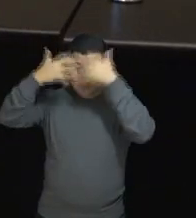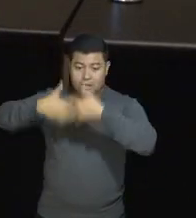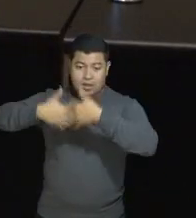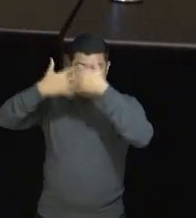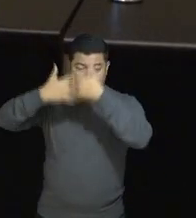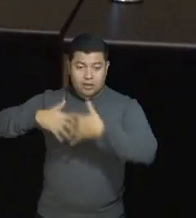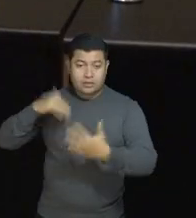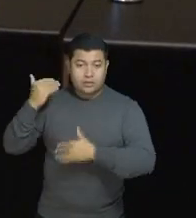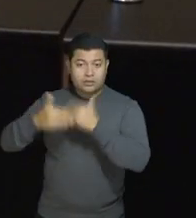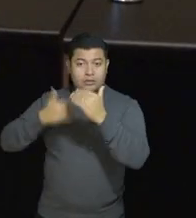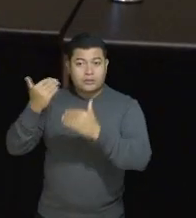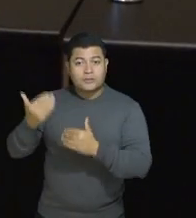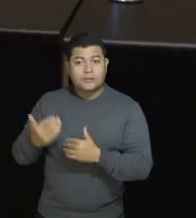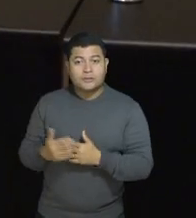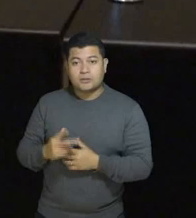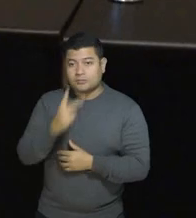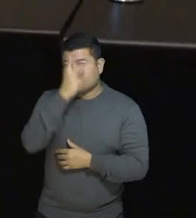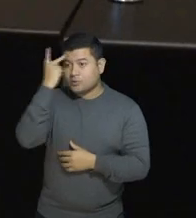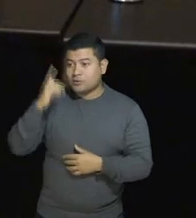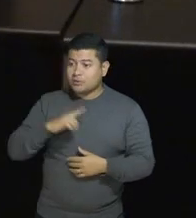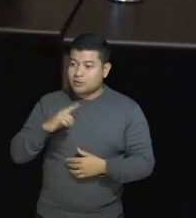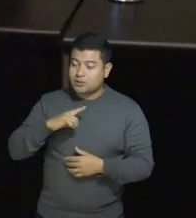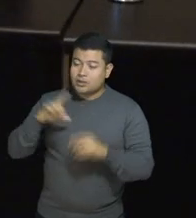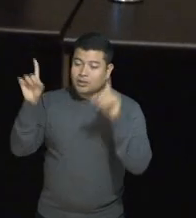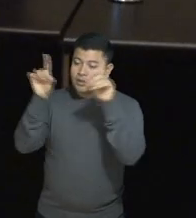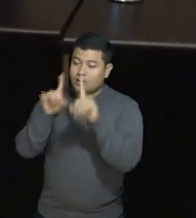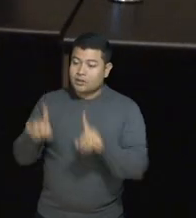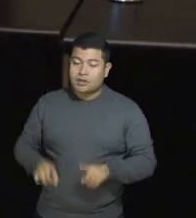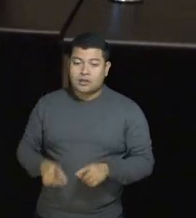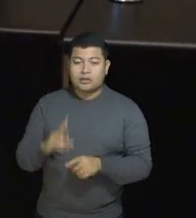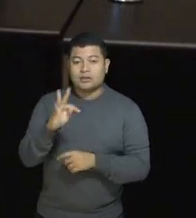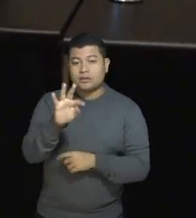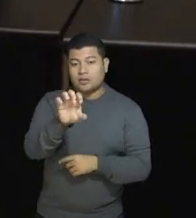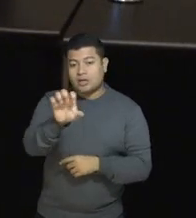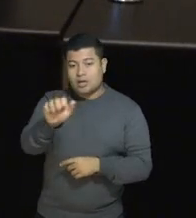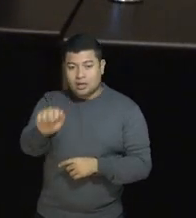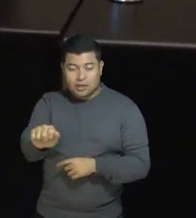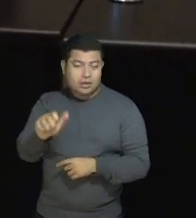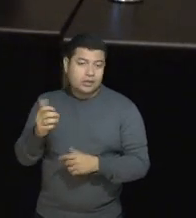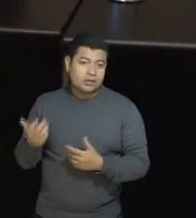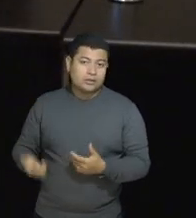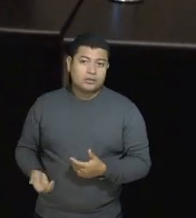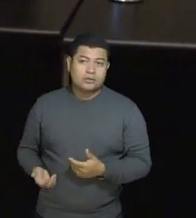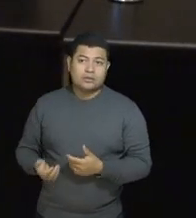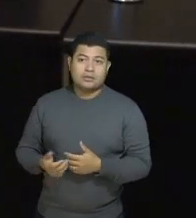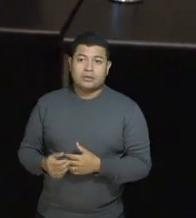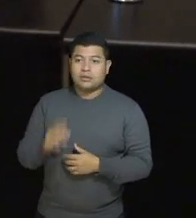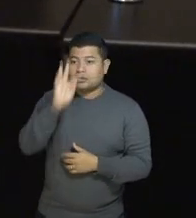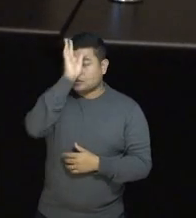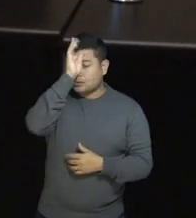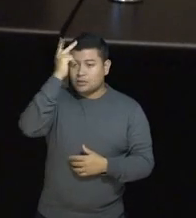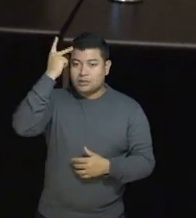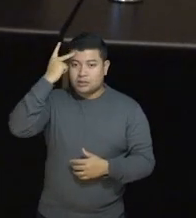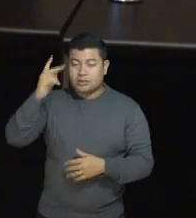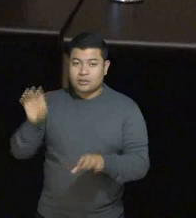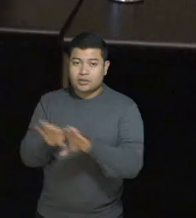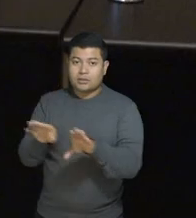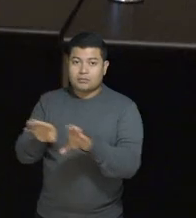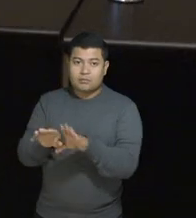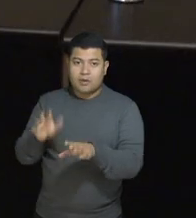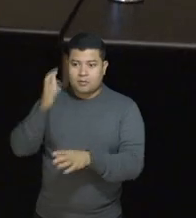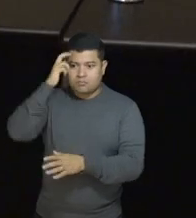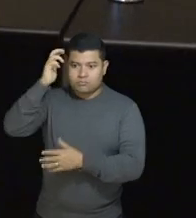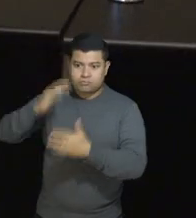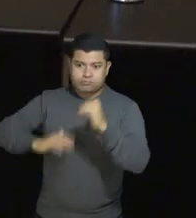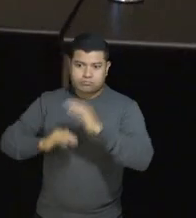para as pessoas com deficiência, TEA, no caso do estado TDAH e altas habilidades, a gente